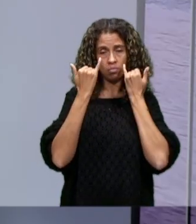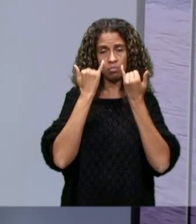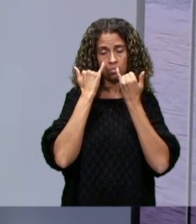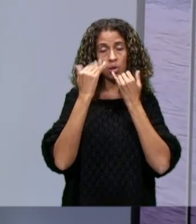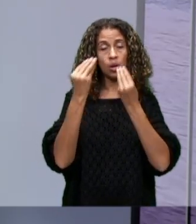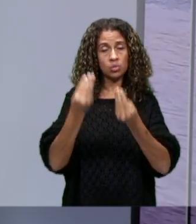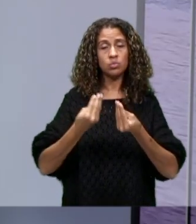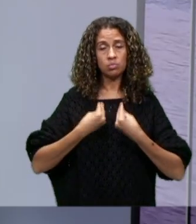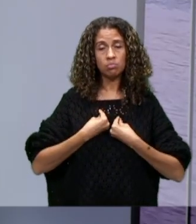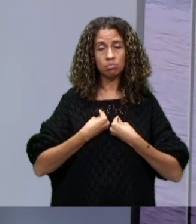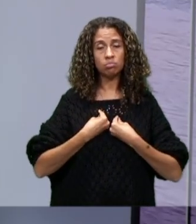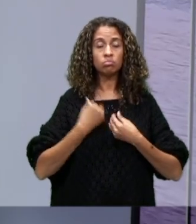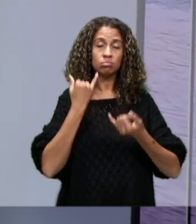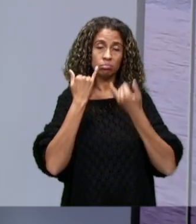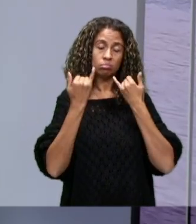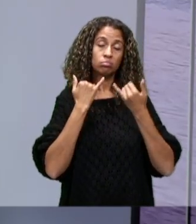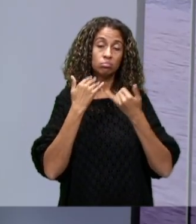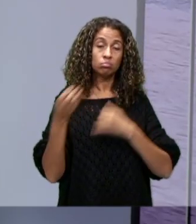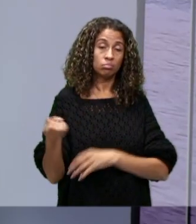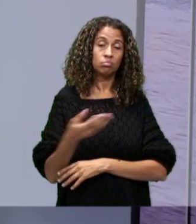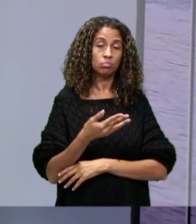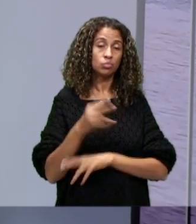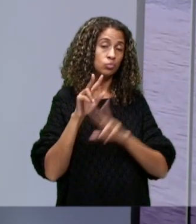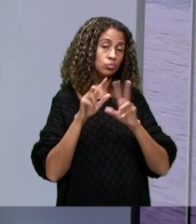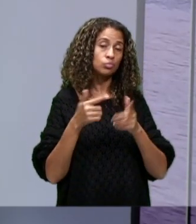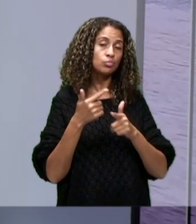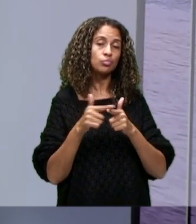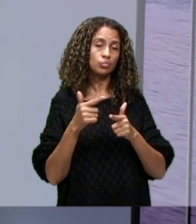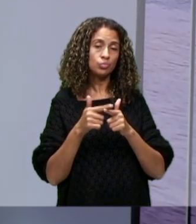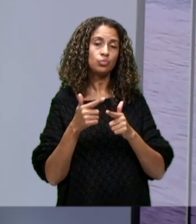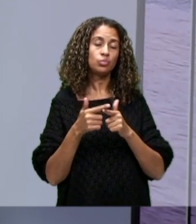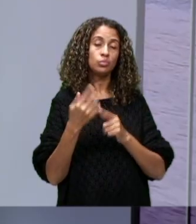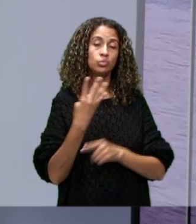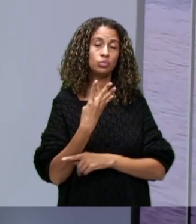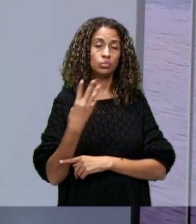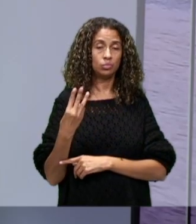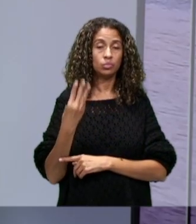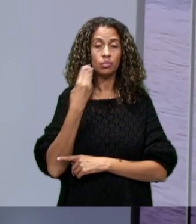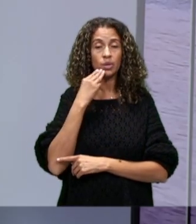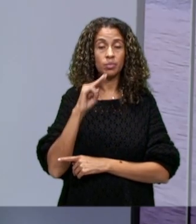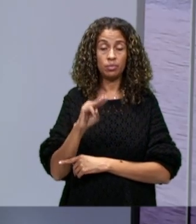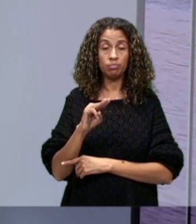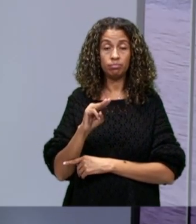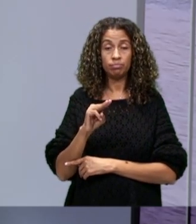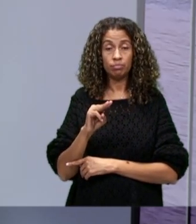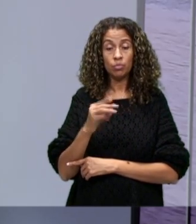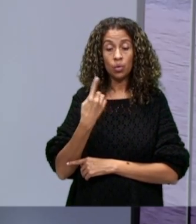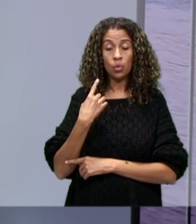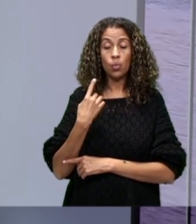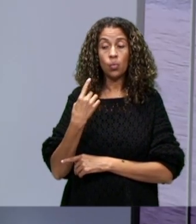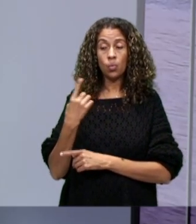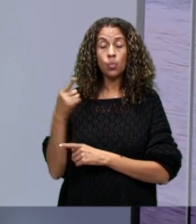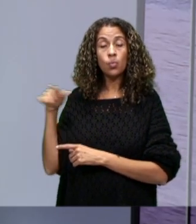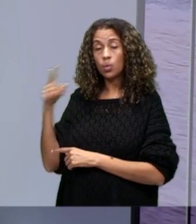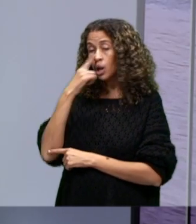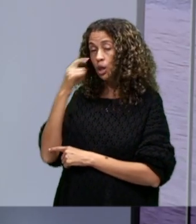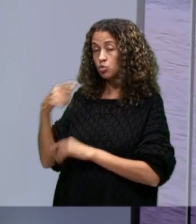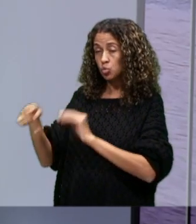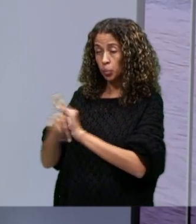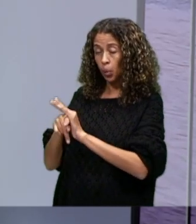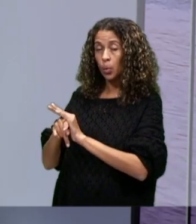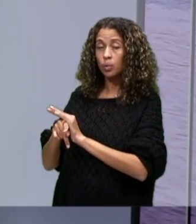informações atuais, inclusive, sobre essa questão dos 43 milhões. Hoje o nosso aterro sanitário ele tem